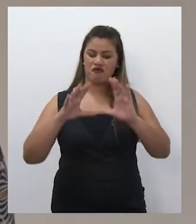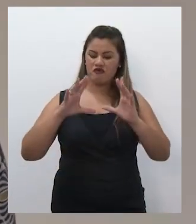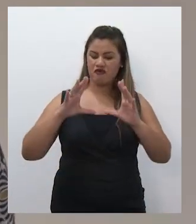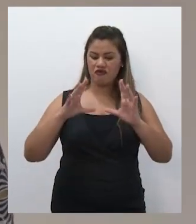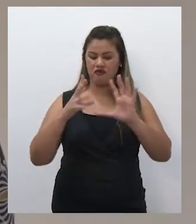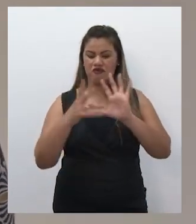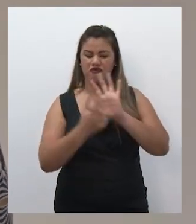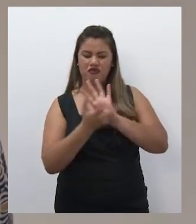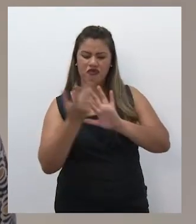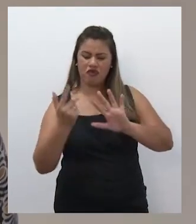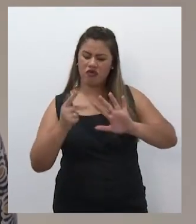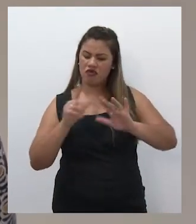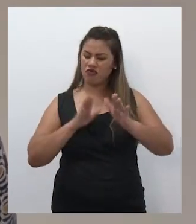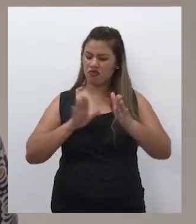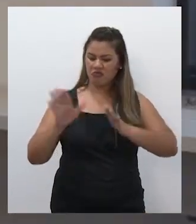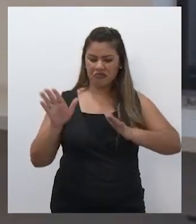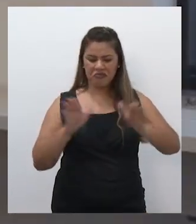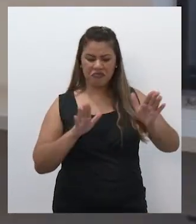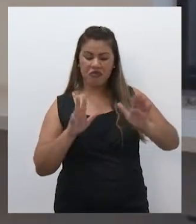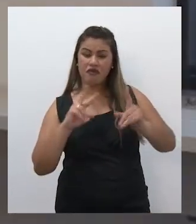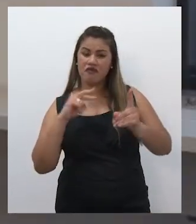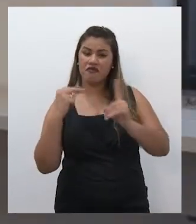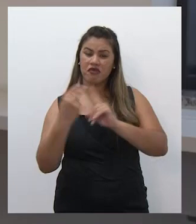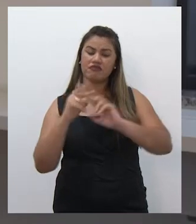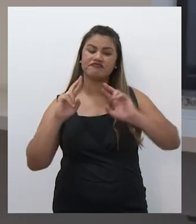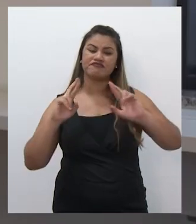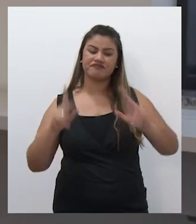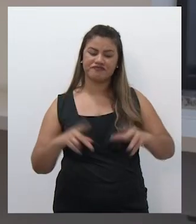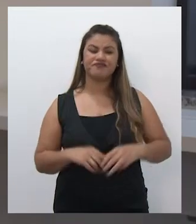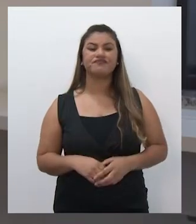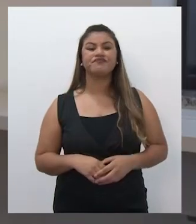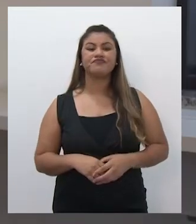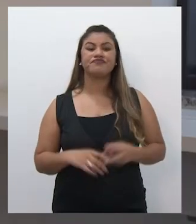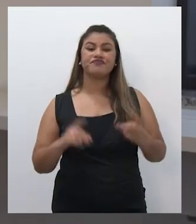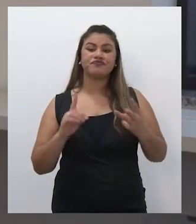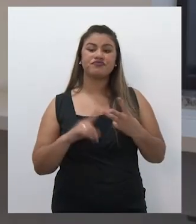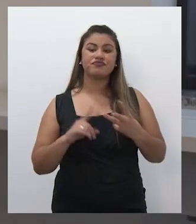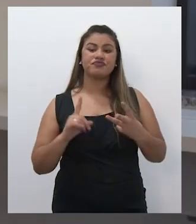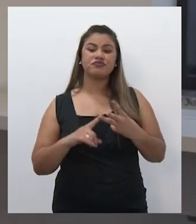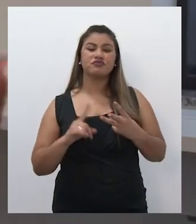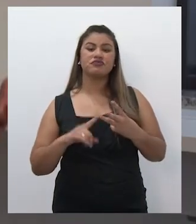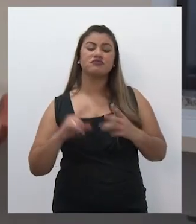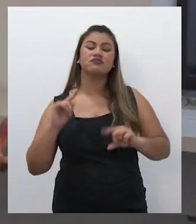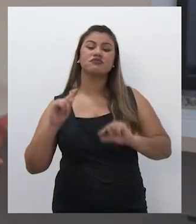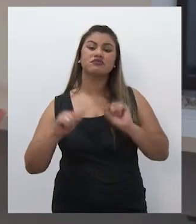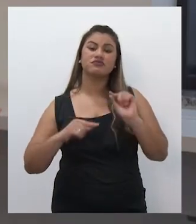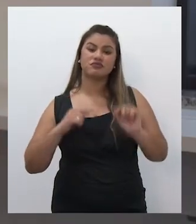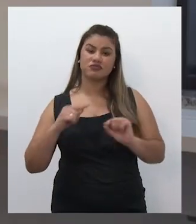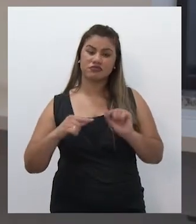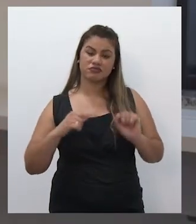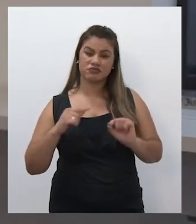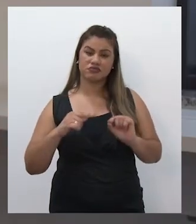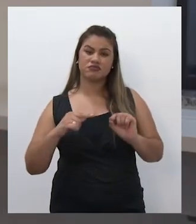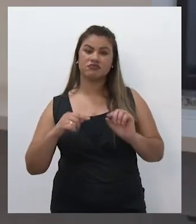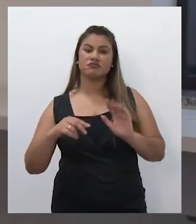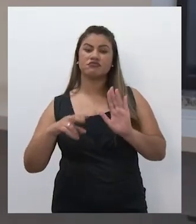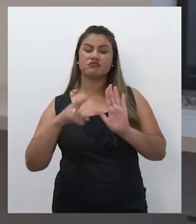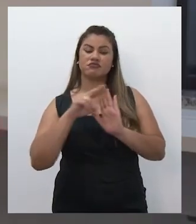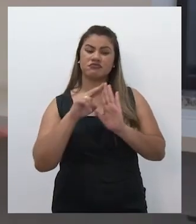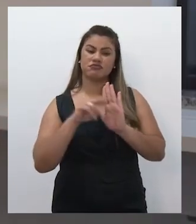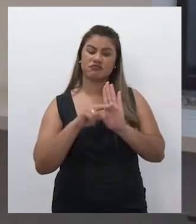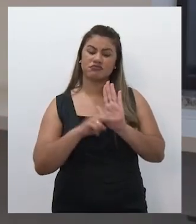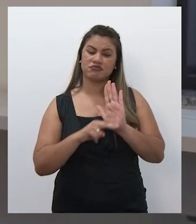por perspectivas diferentes. A terceira competência, ela fala do repertório cultural.